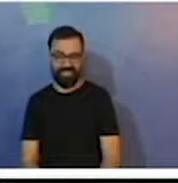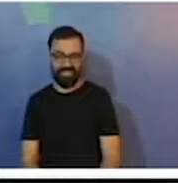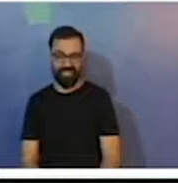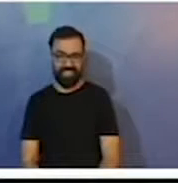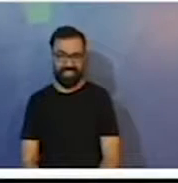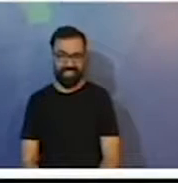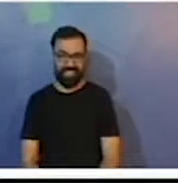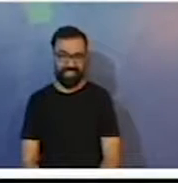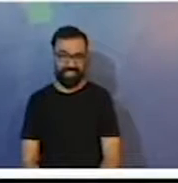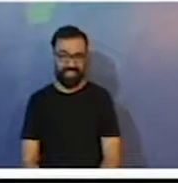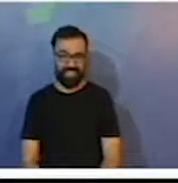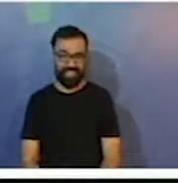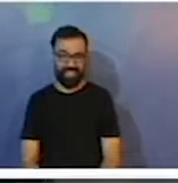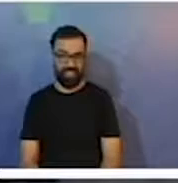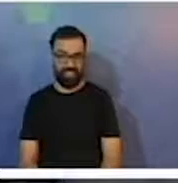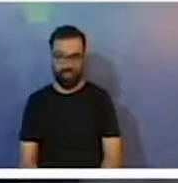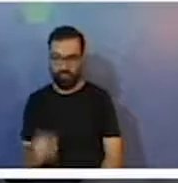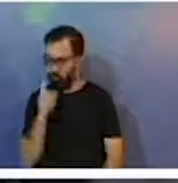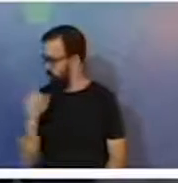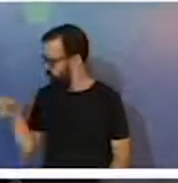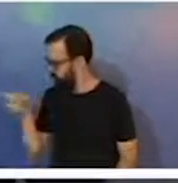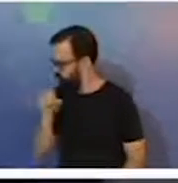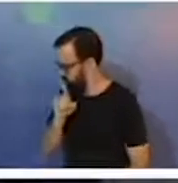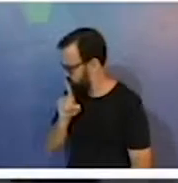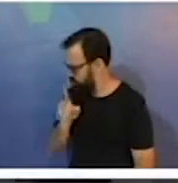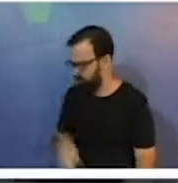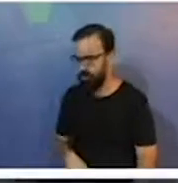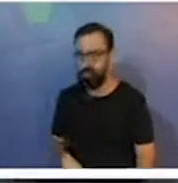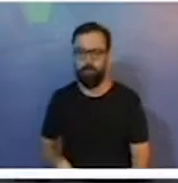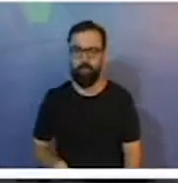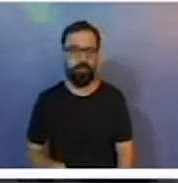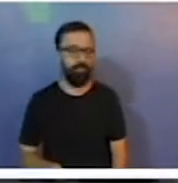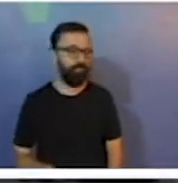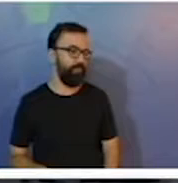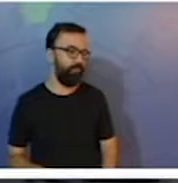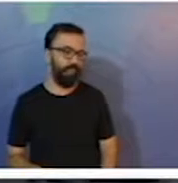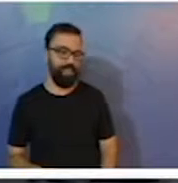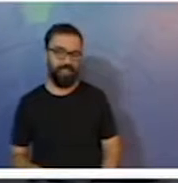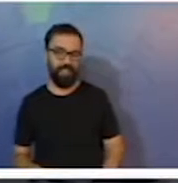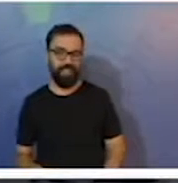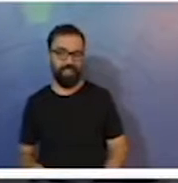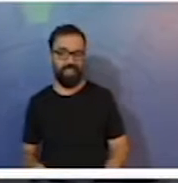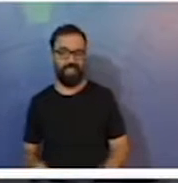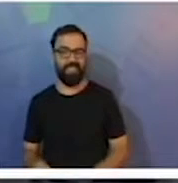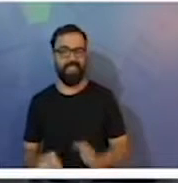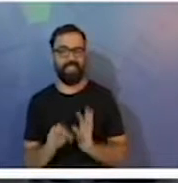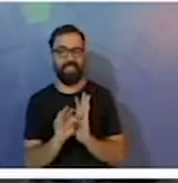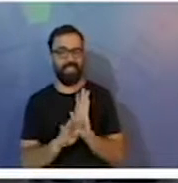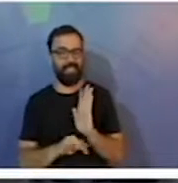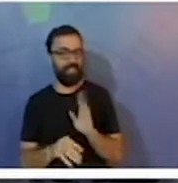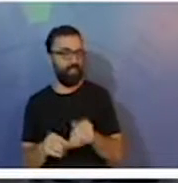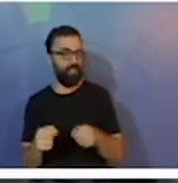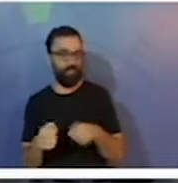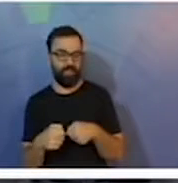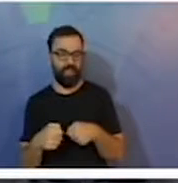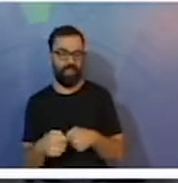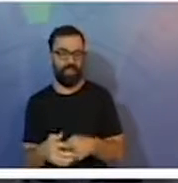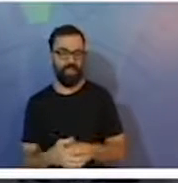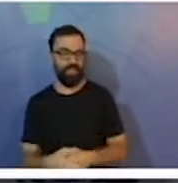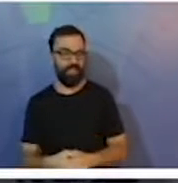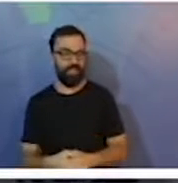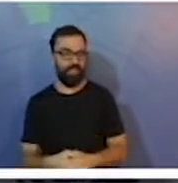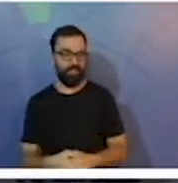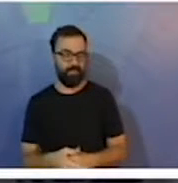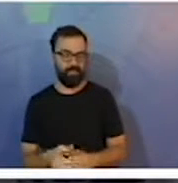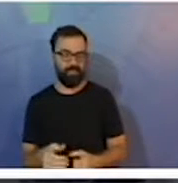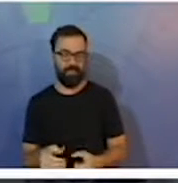resolver exercícios vou ter que mandar ela ficar quieta sobre a nossa o nosso produzir o texto da página 60 e